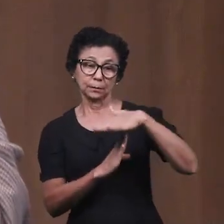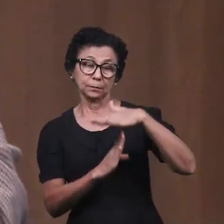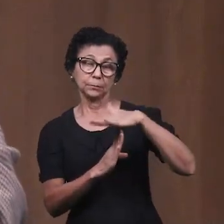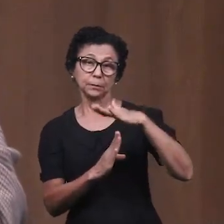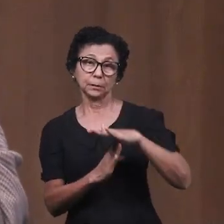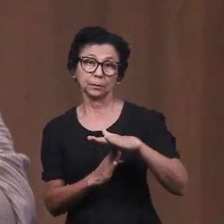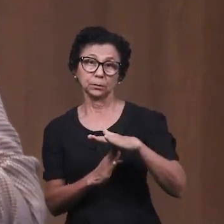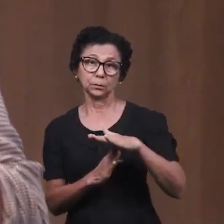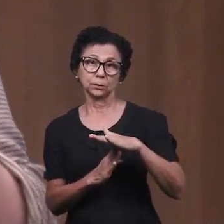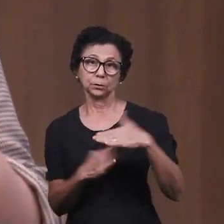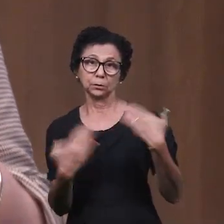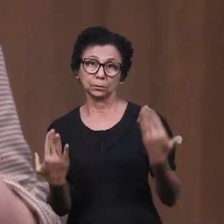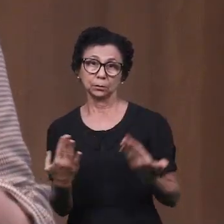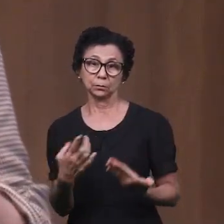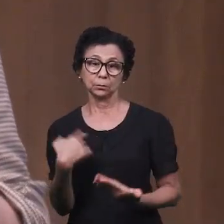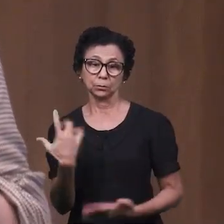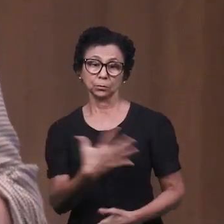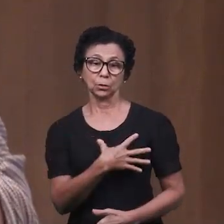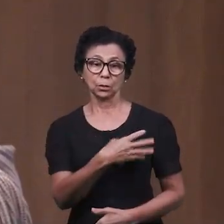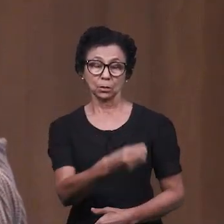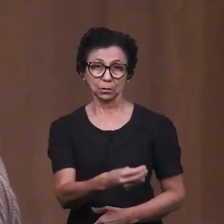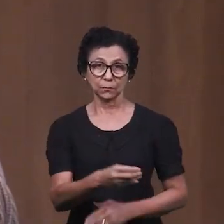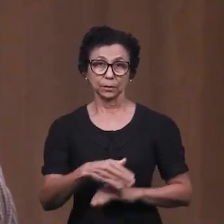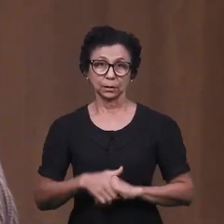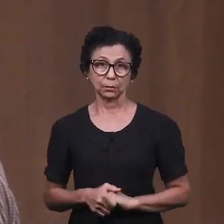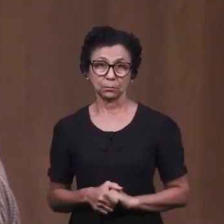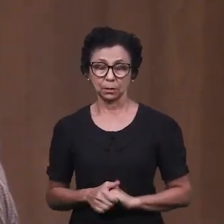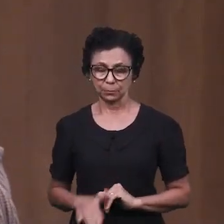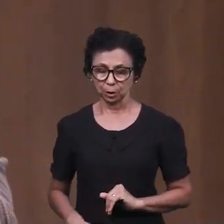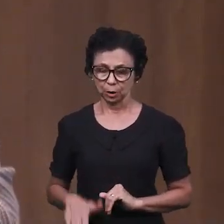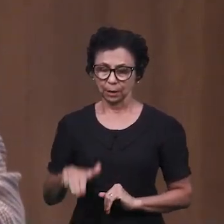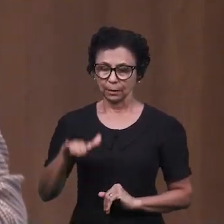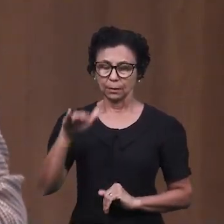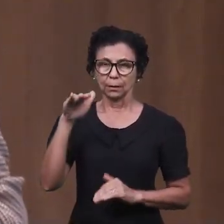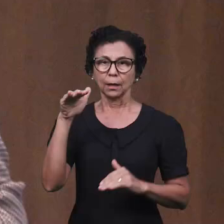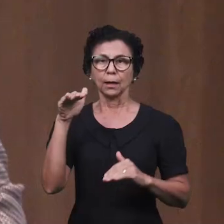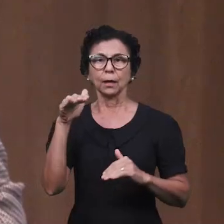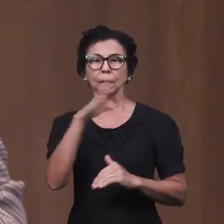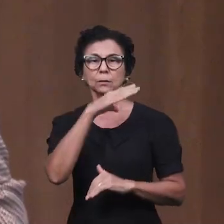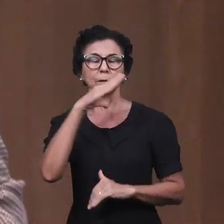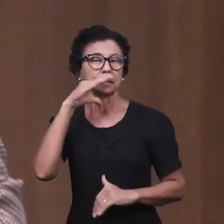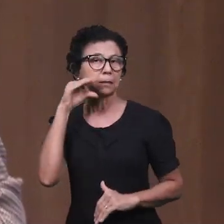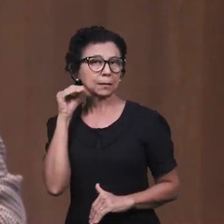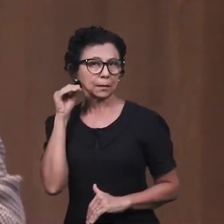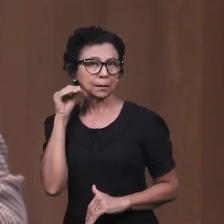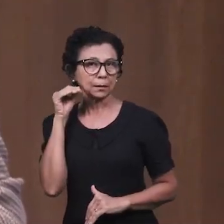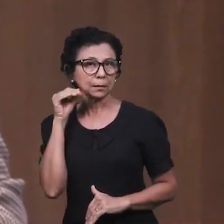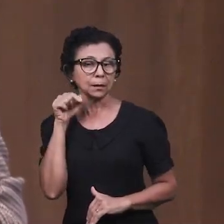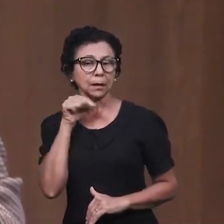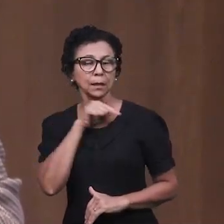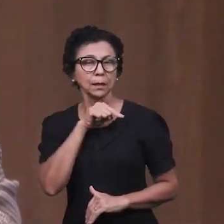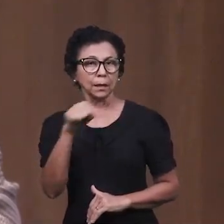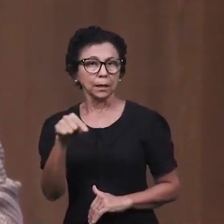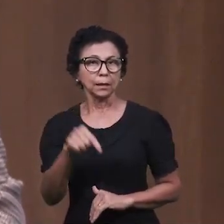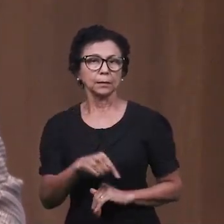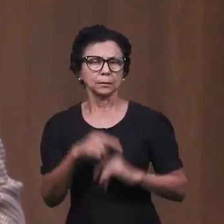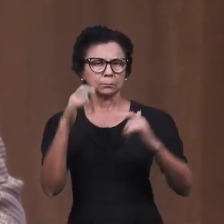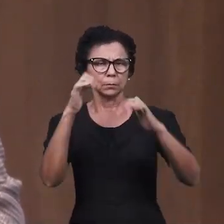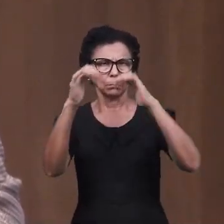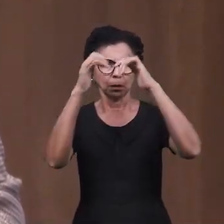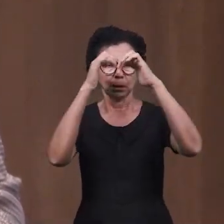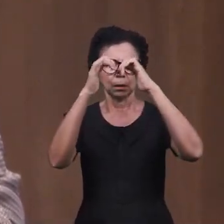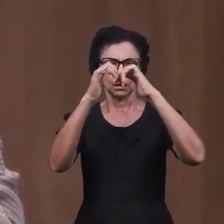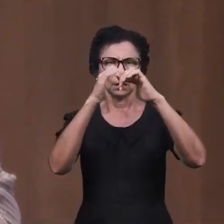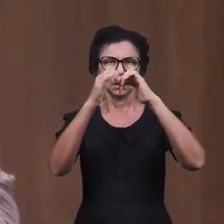que os nossos filhos, desde a primeira infância até a adolescência, eles vão se desenvolvimento até